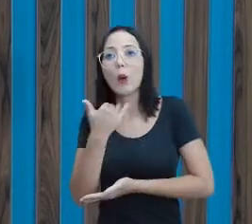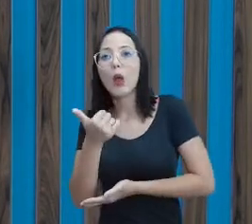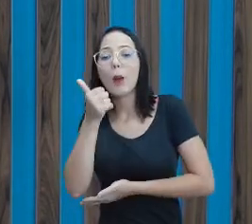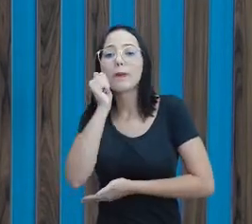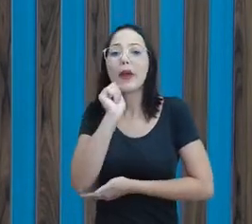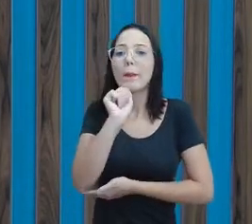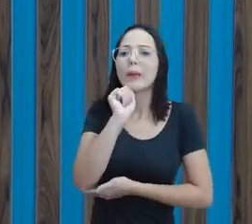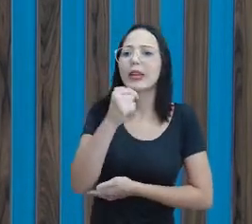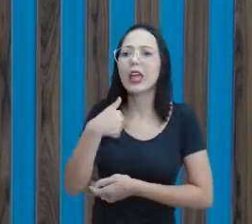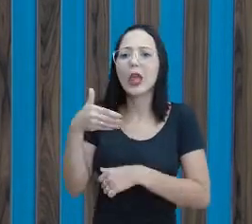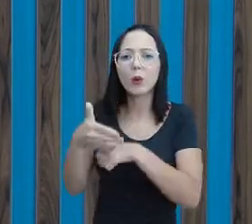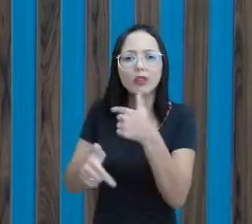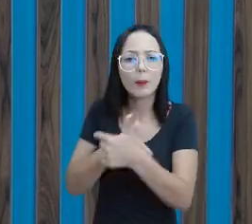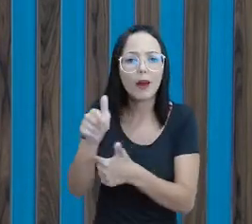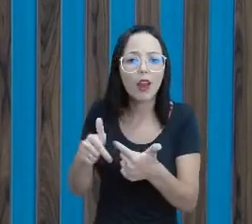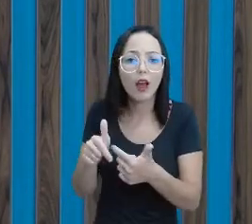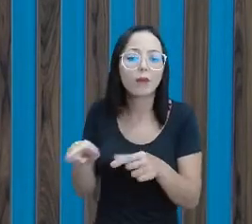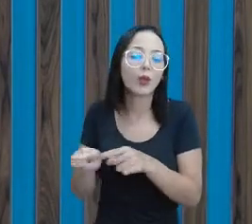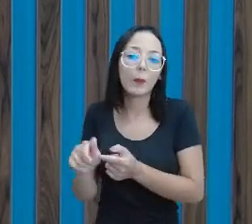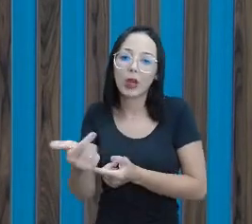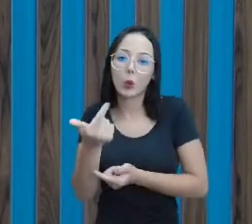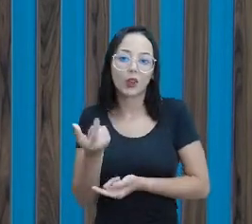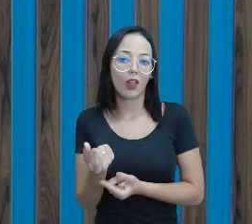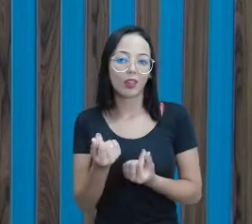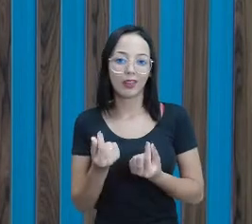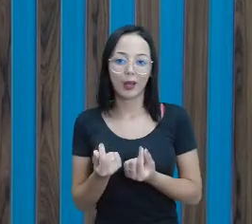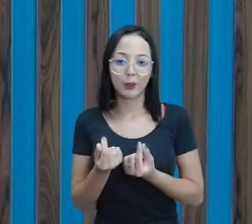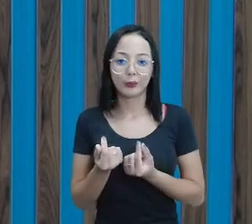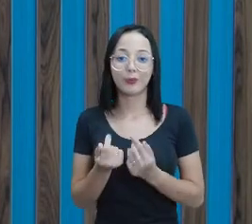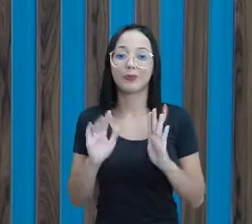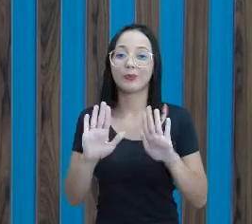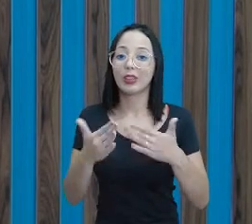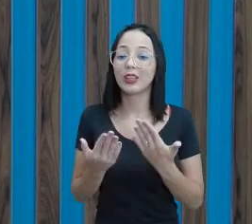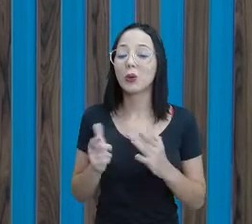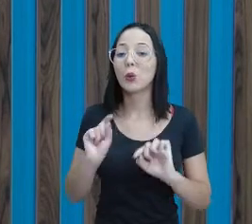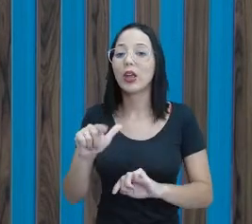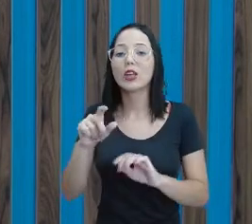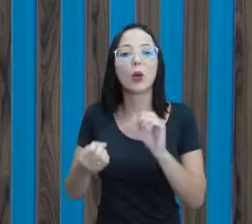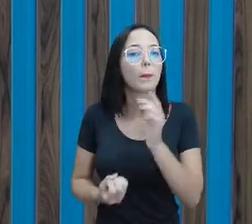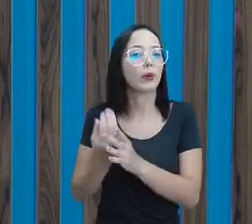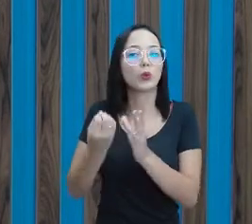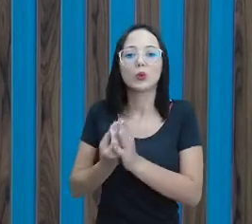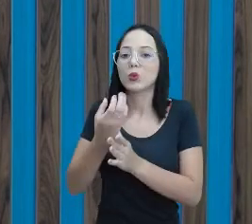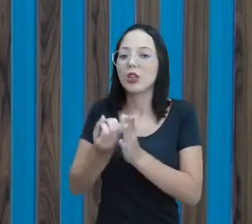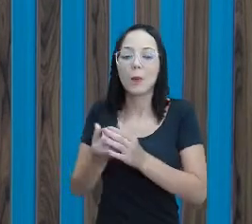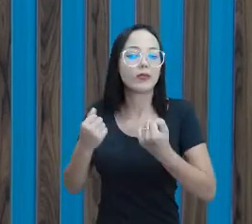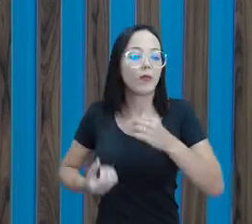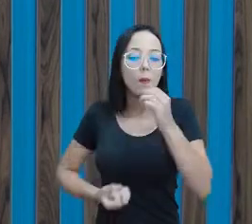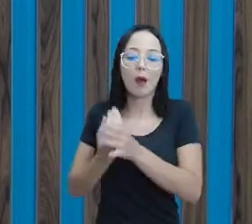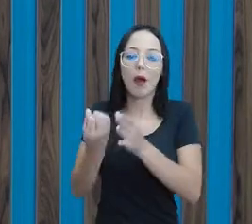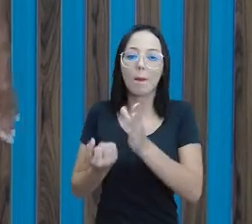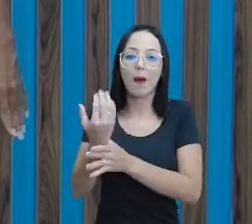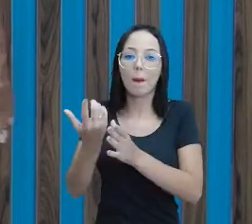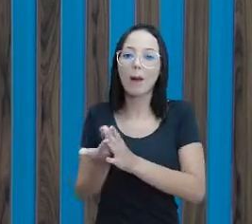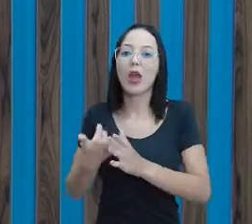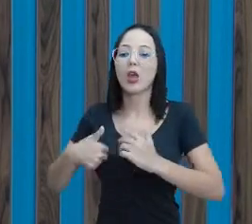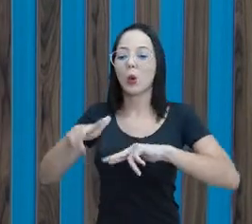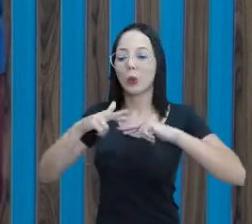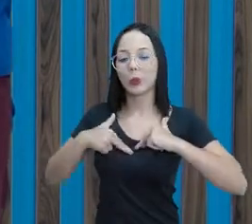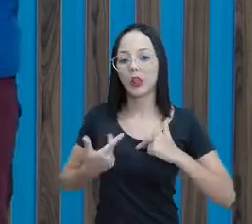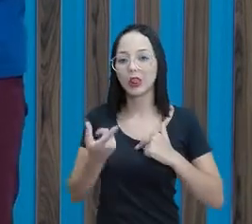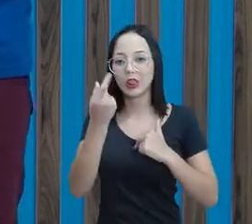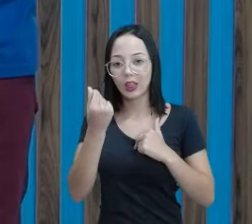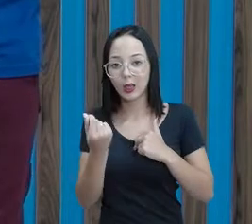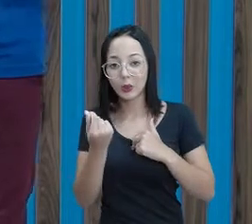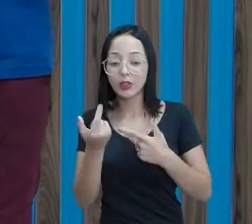não vou trabalhar. Também não vai receber. Tá? Então, naquela questão era produção. Você tinha que produzir e recebia pelo que produzia. Então,